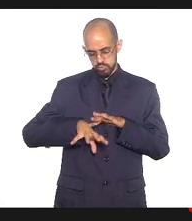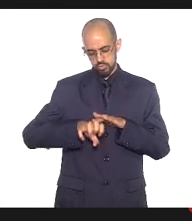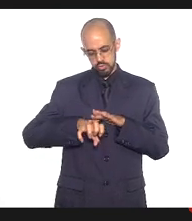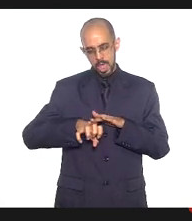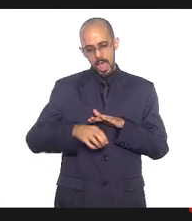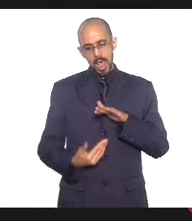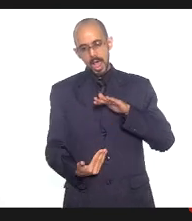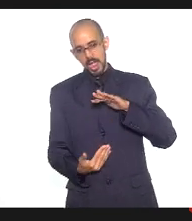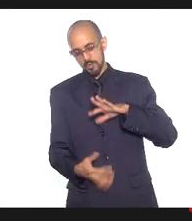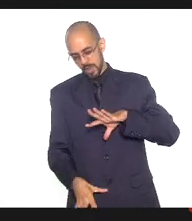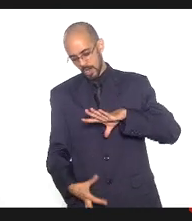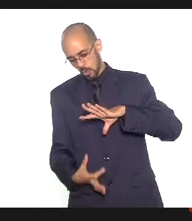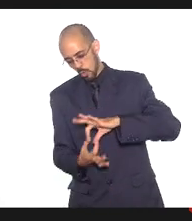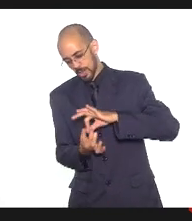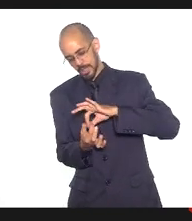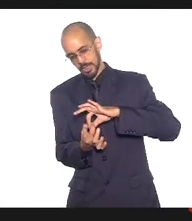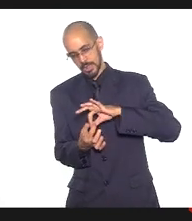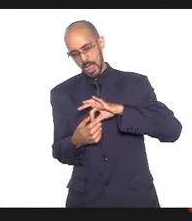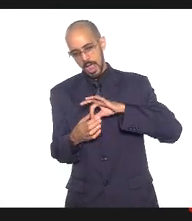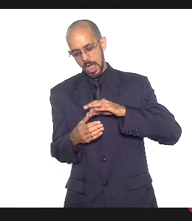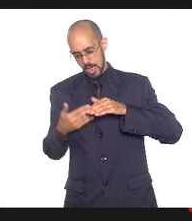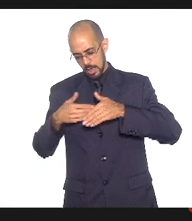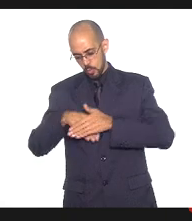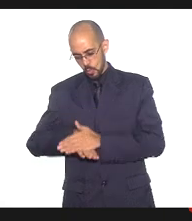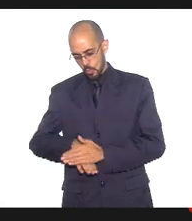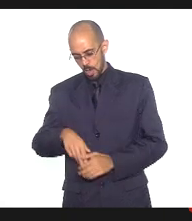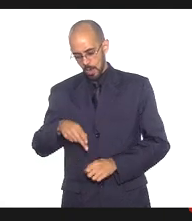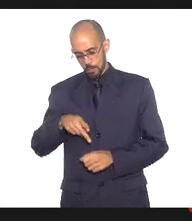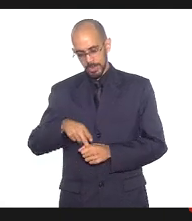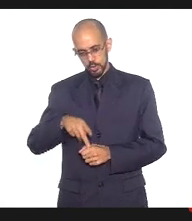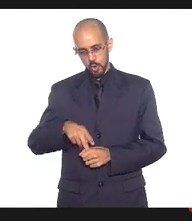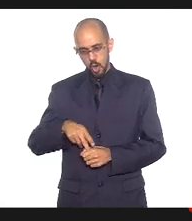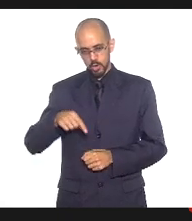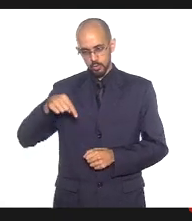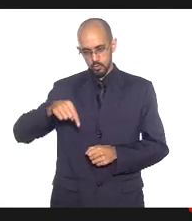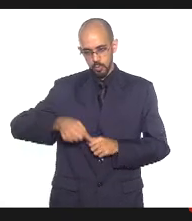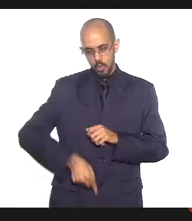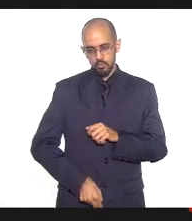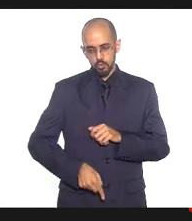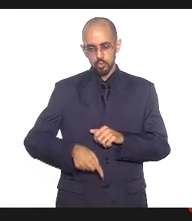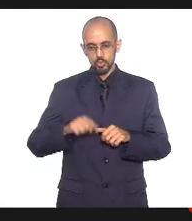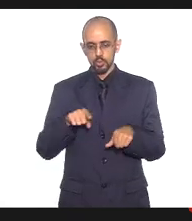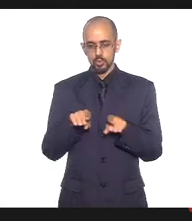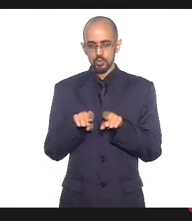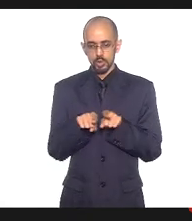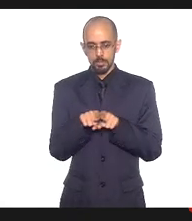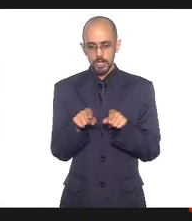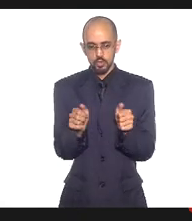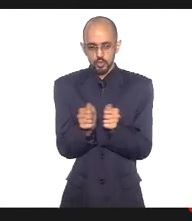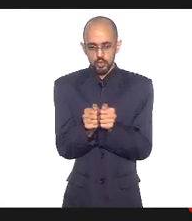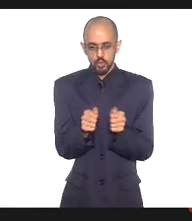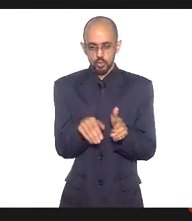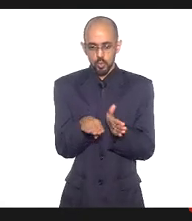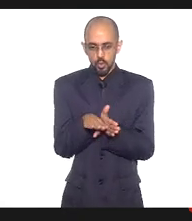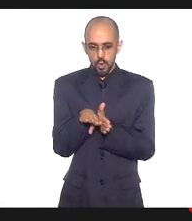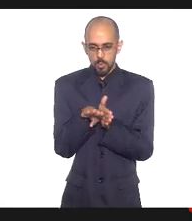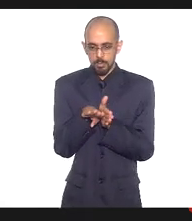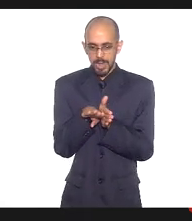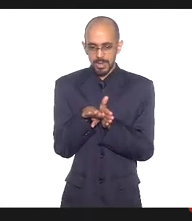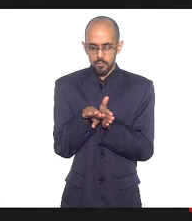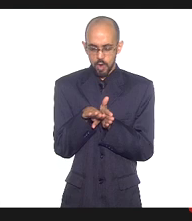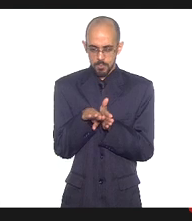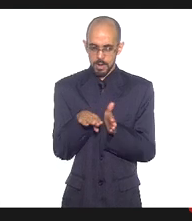Então, essa é, como comentei, é essa etapa que tem uma duração normalmente para